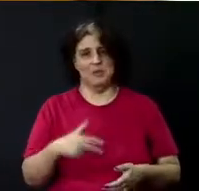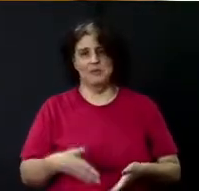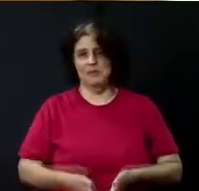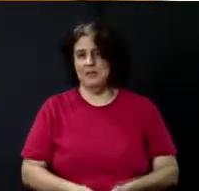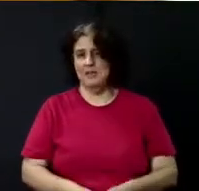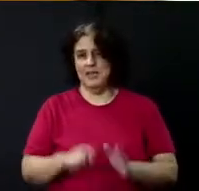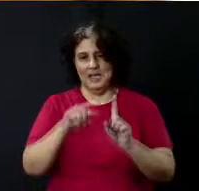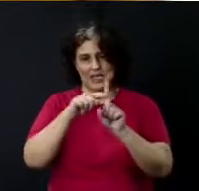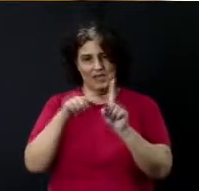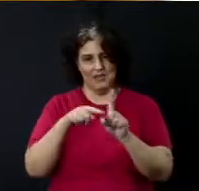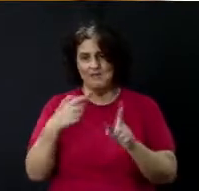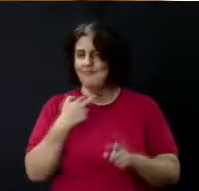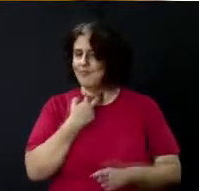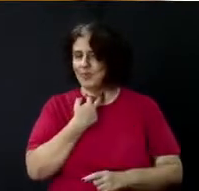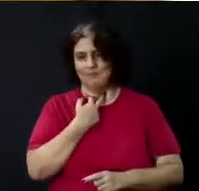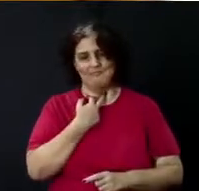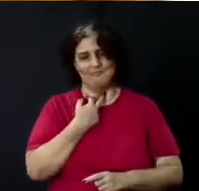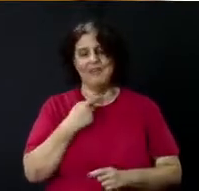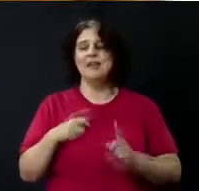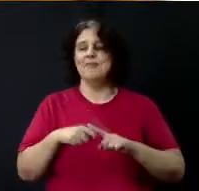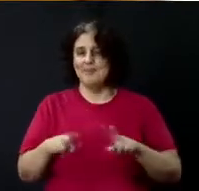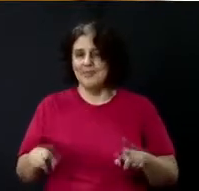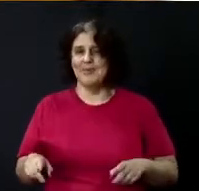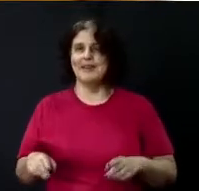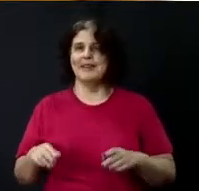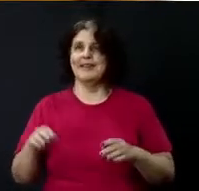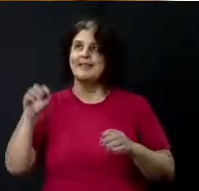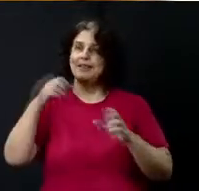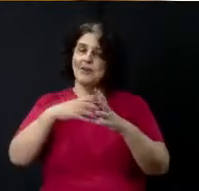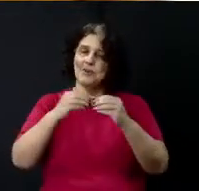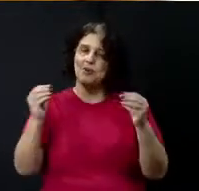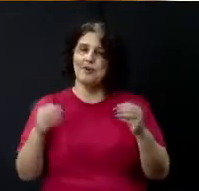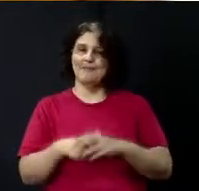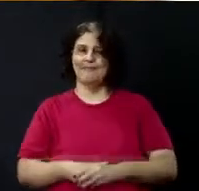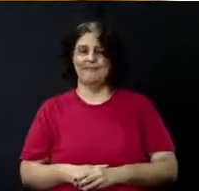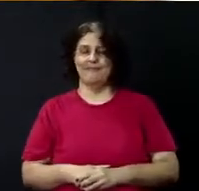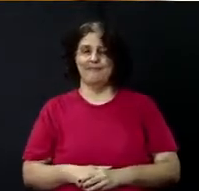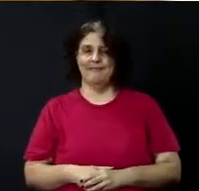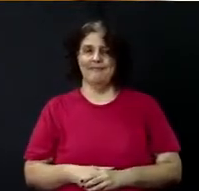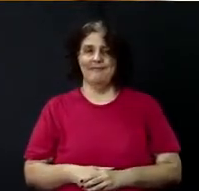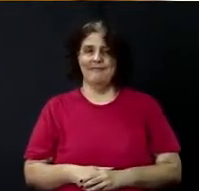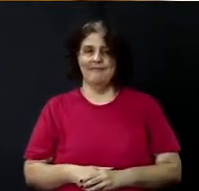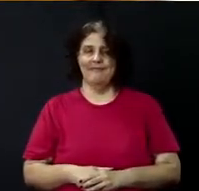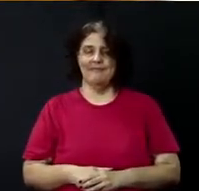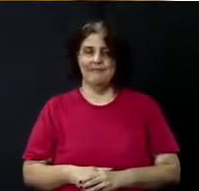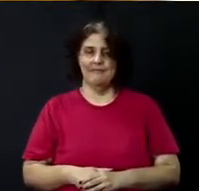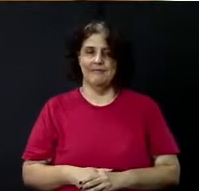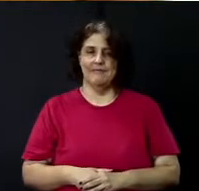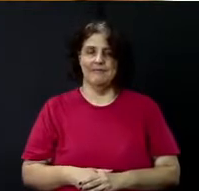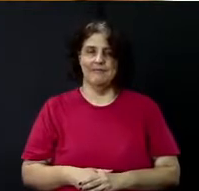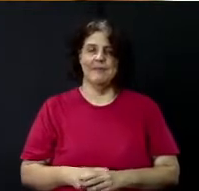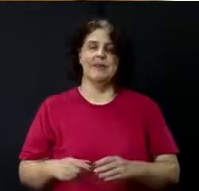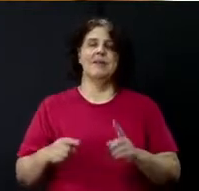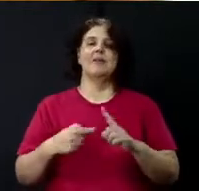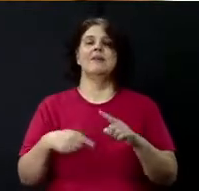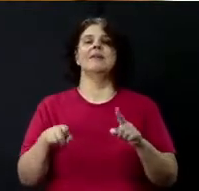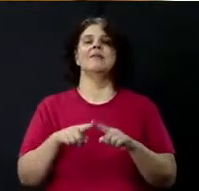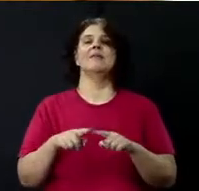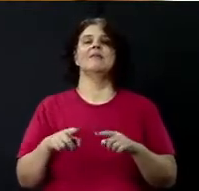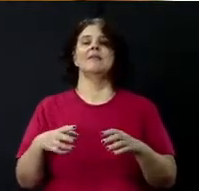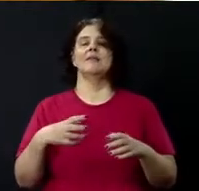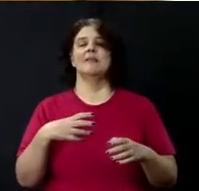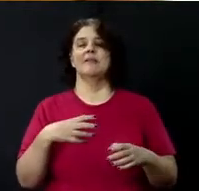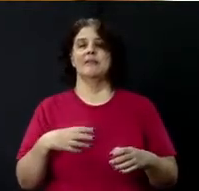como no caso aqui do cego, uma coisa é estar de maneira anterior à cura, sofrendo